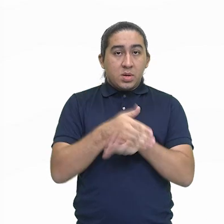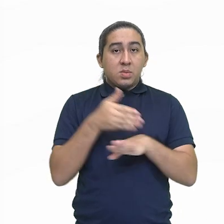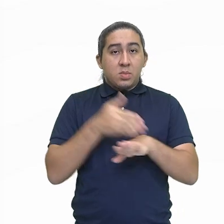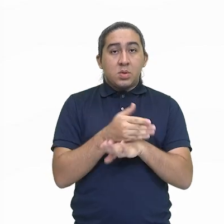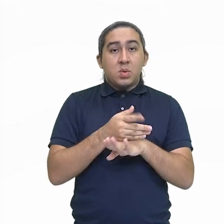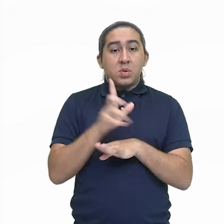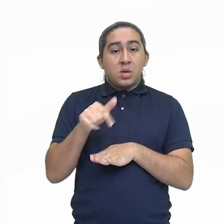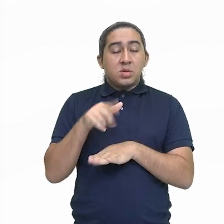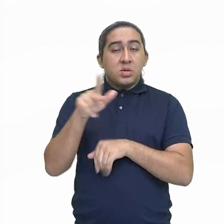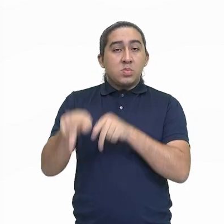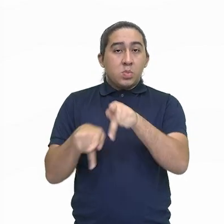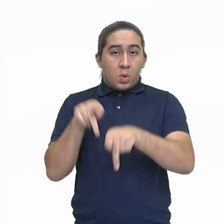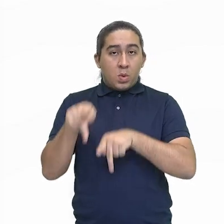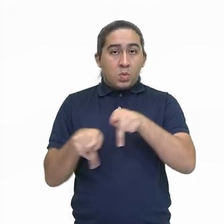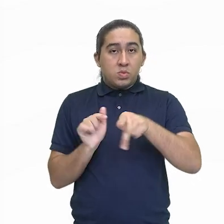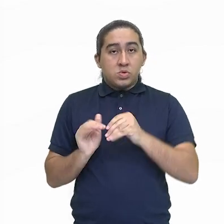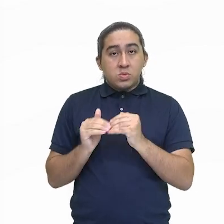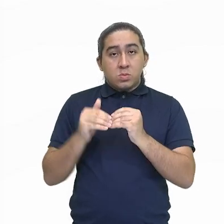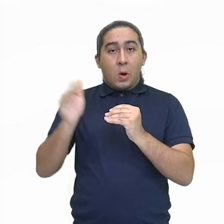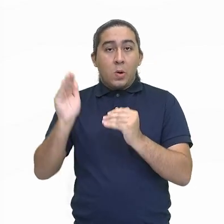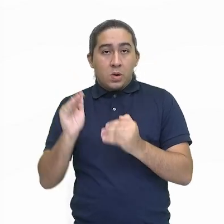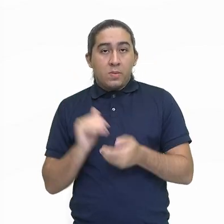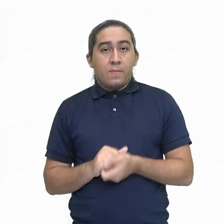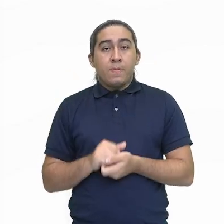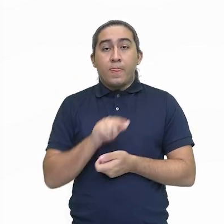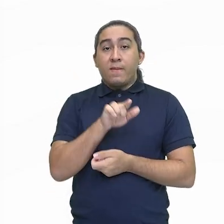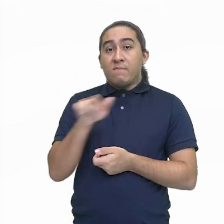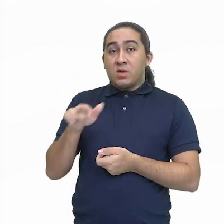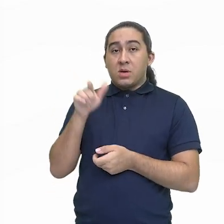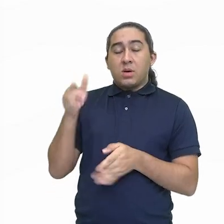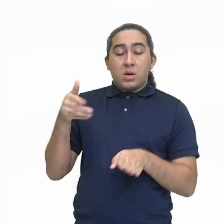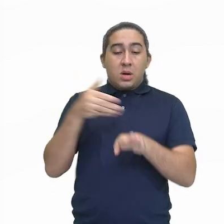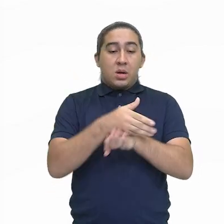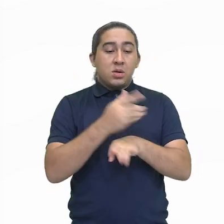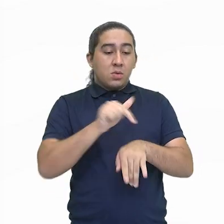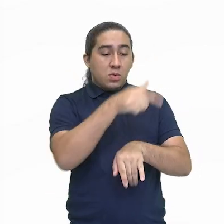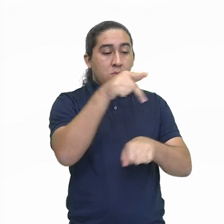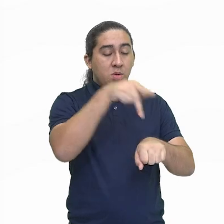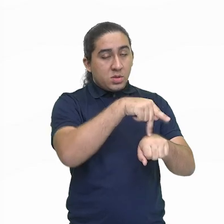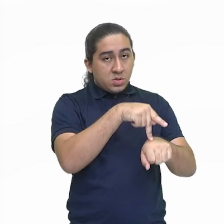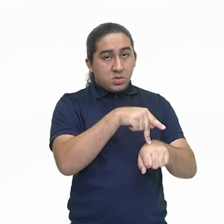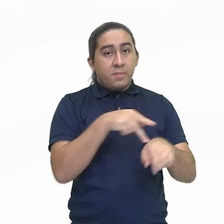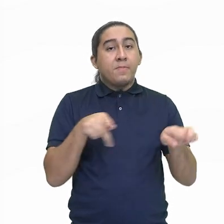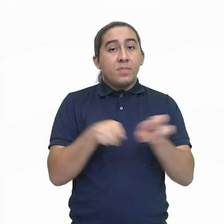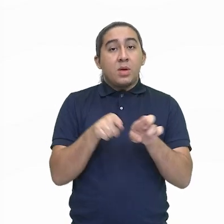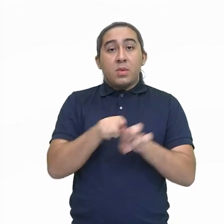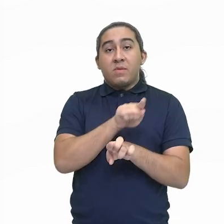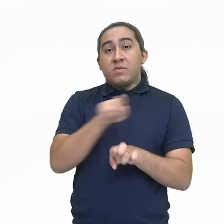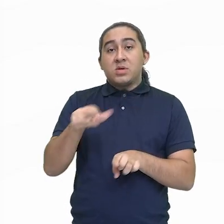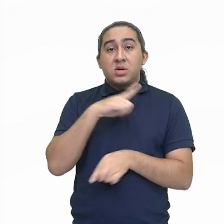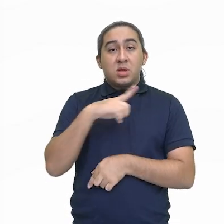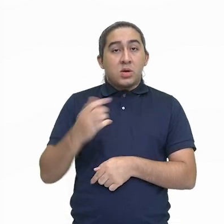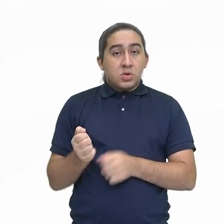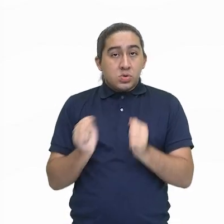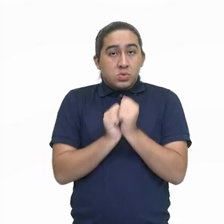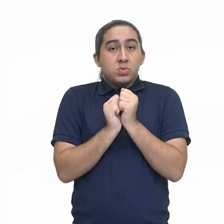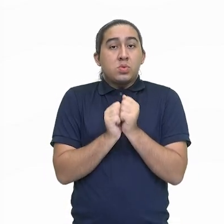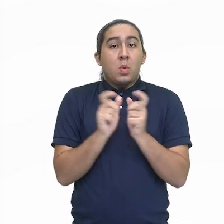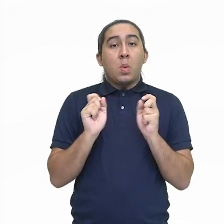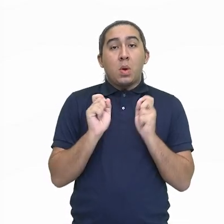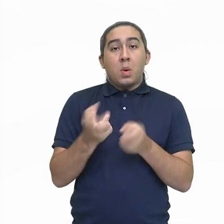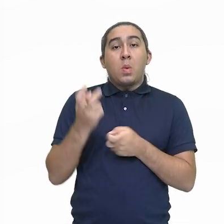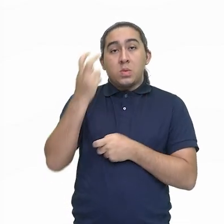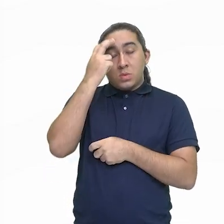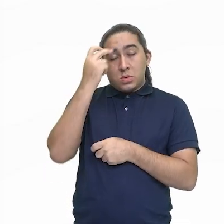migrantes de povos estrangeiros. Então, você está entrando em um outro país e você está levando consigo ali